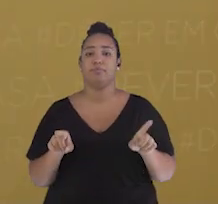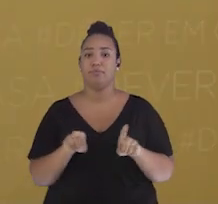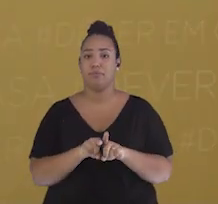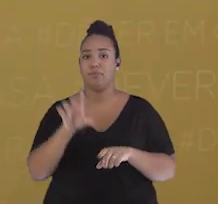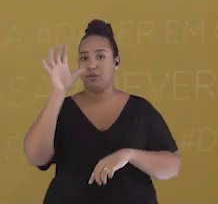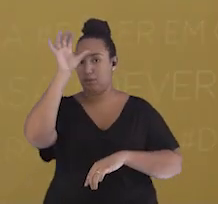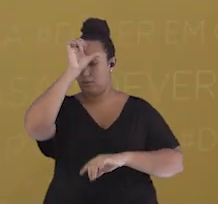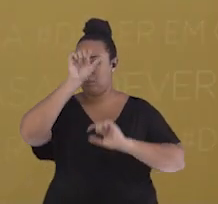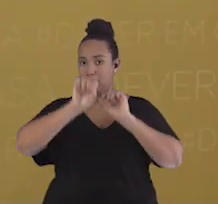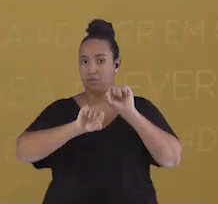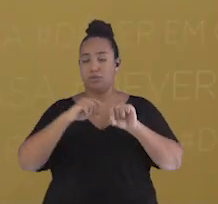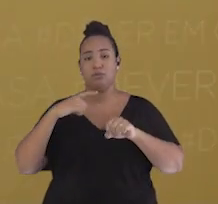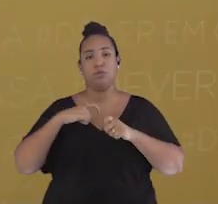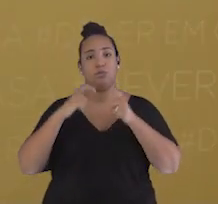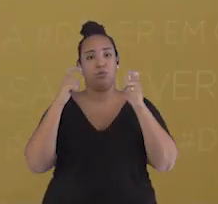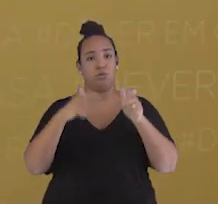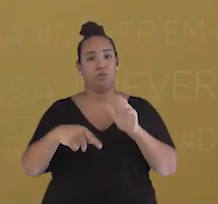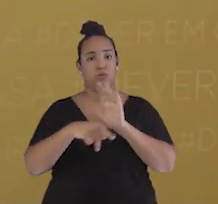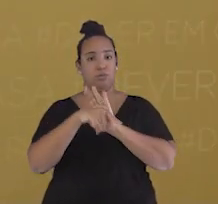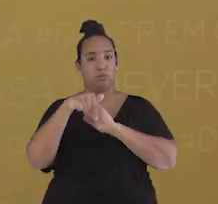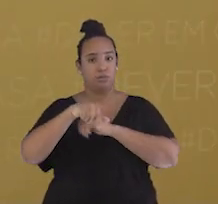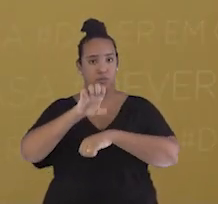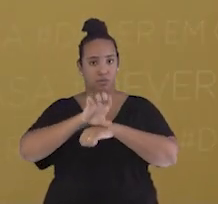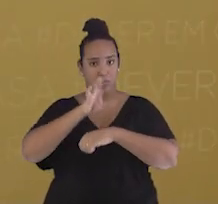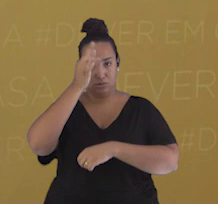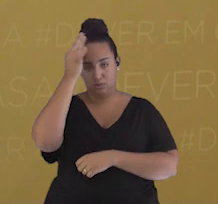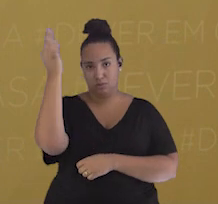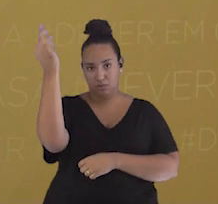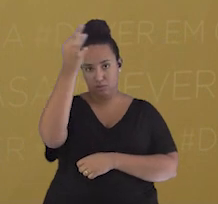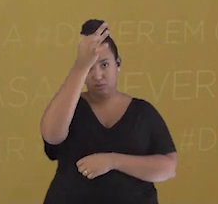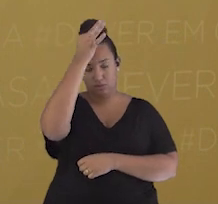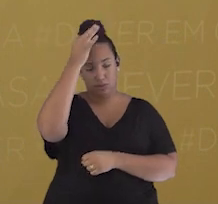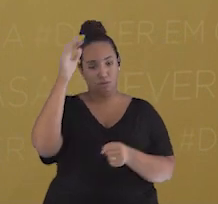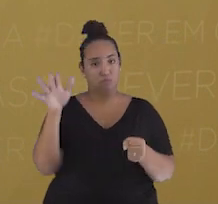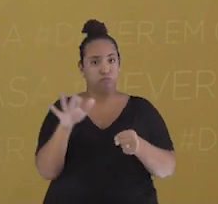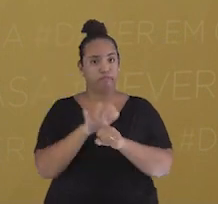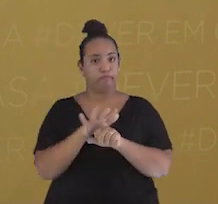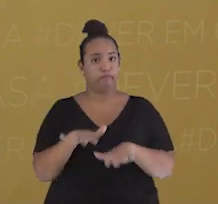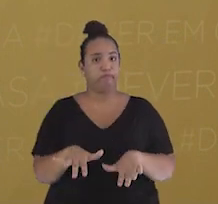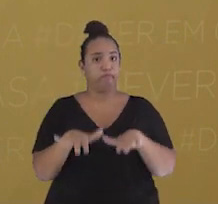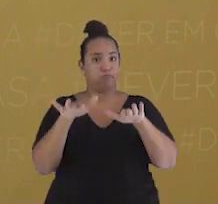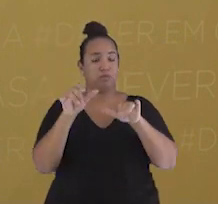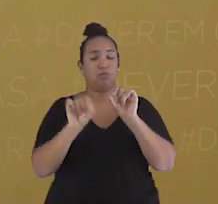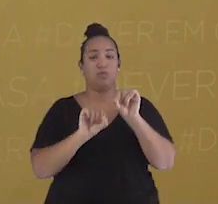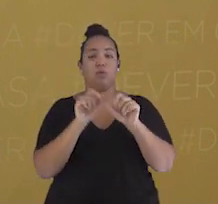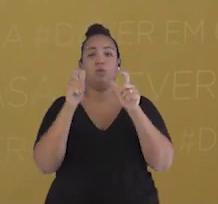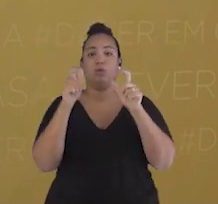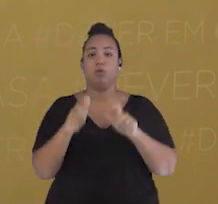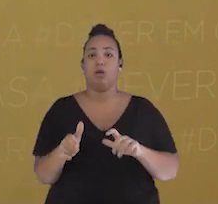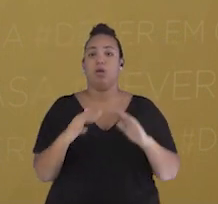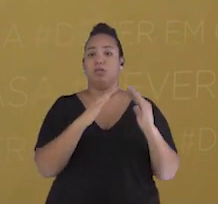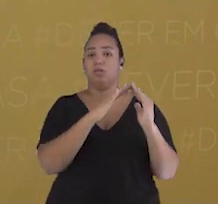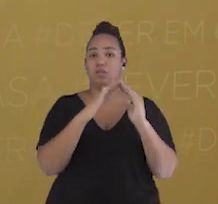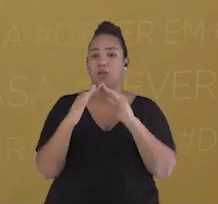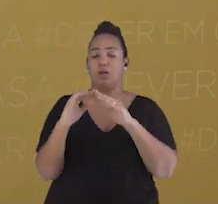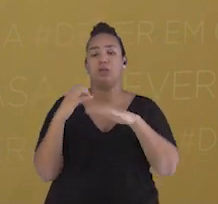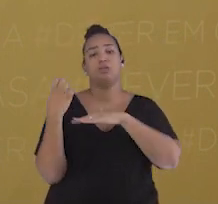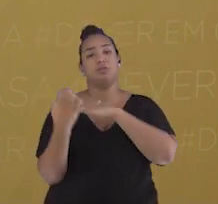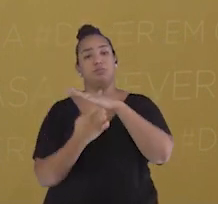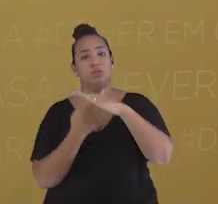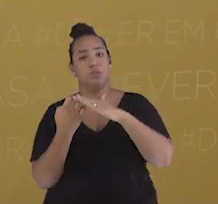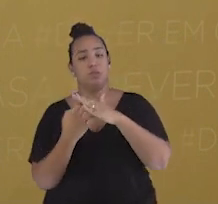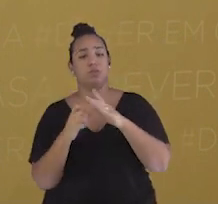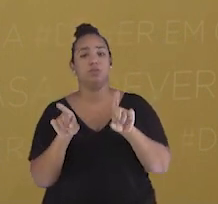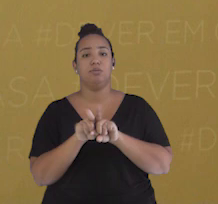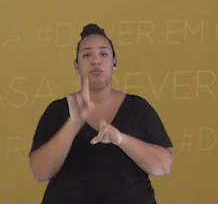que alguns locais aqui do Espírito Santo foram aterrados para poderem se tornar local de moradia, local de